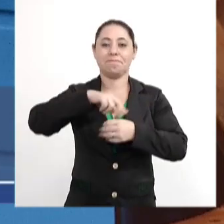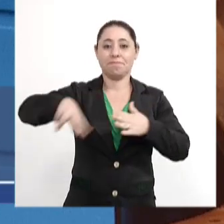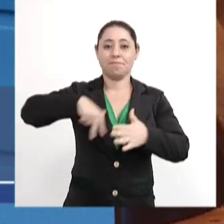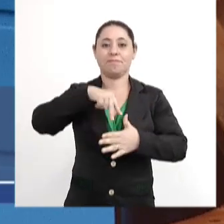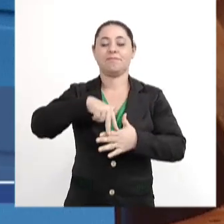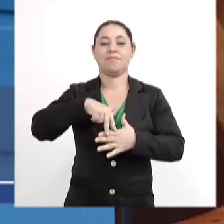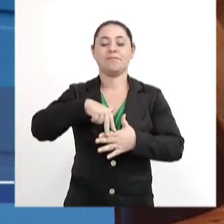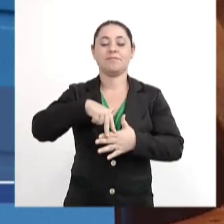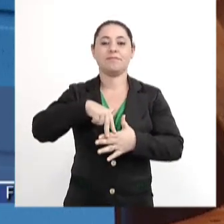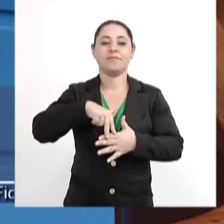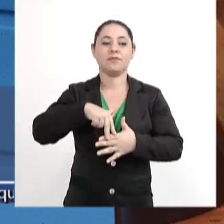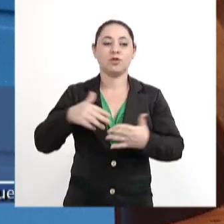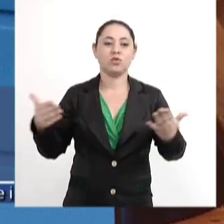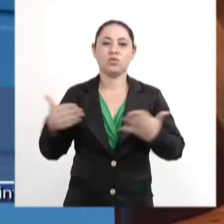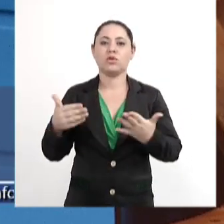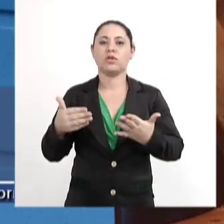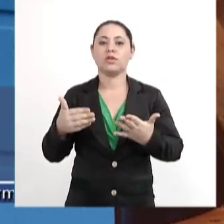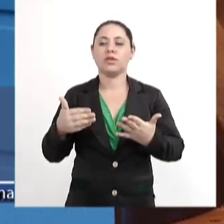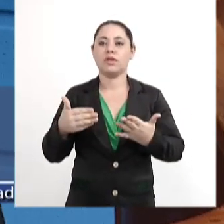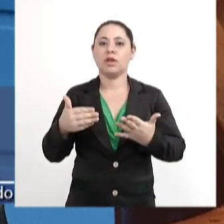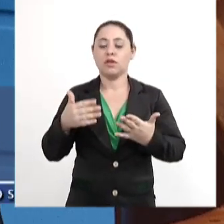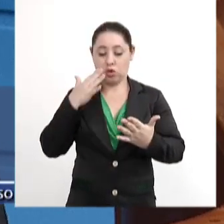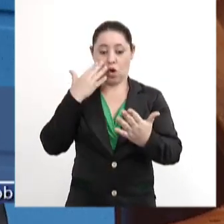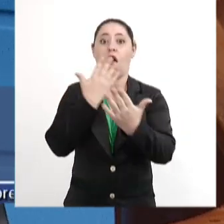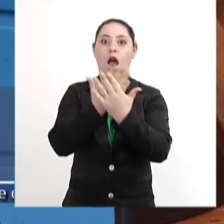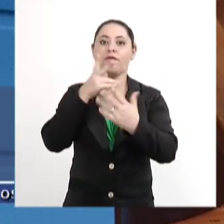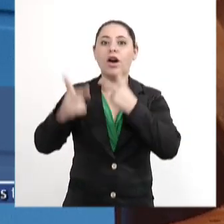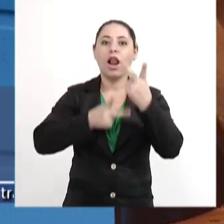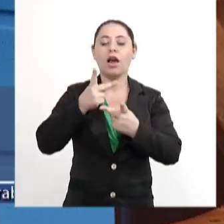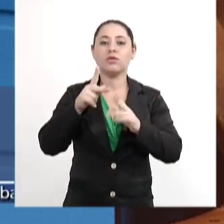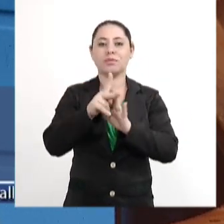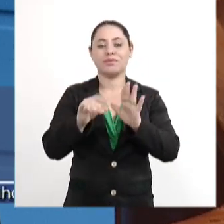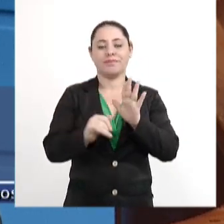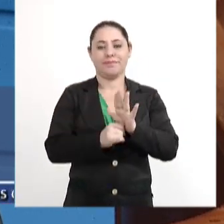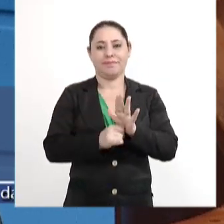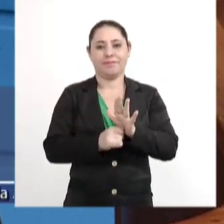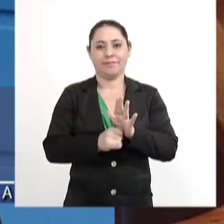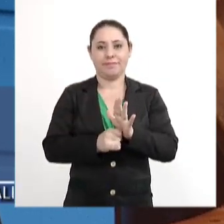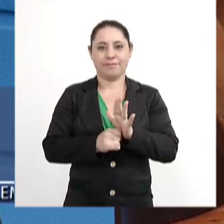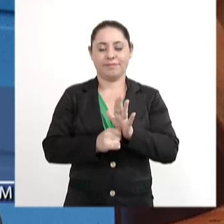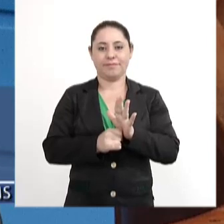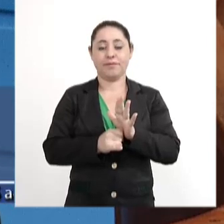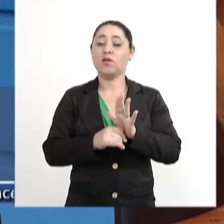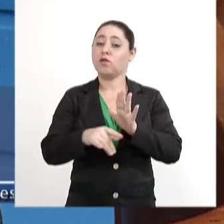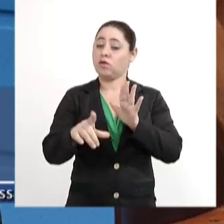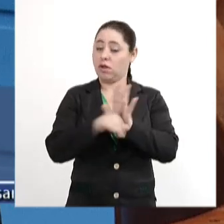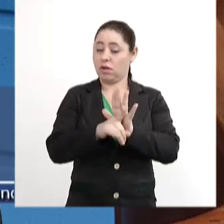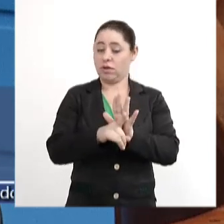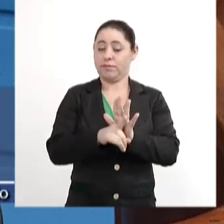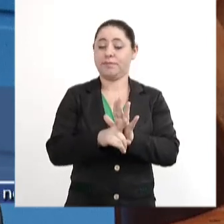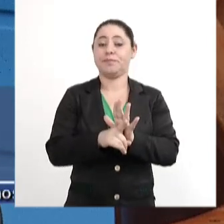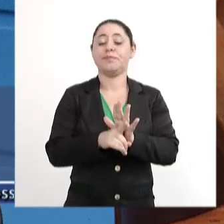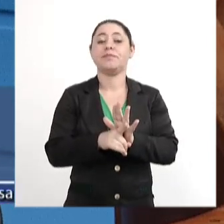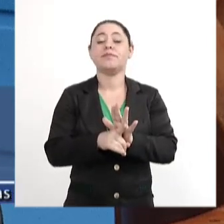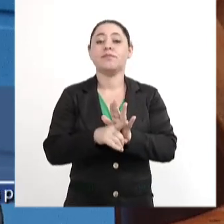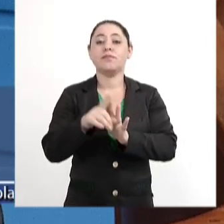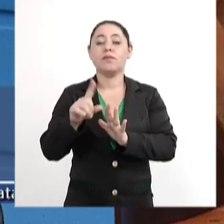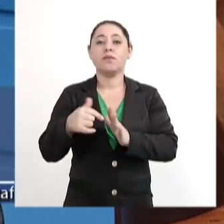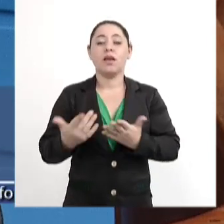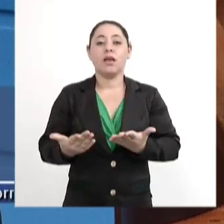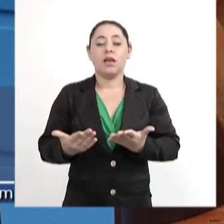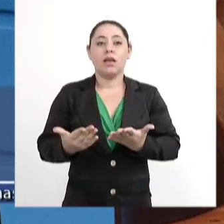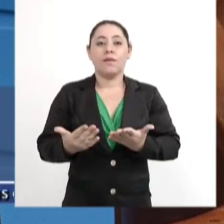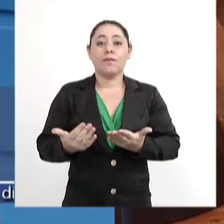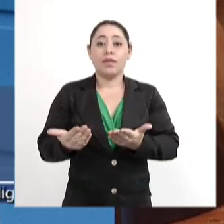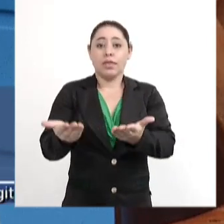para logo de cara dizer que esse projeto de lei ele